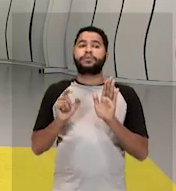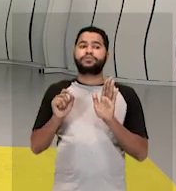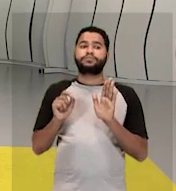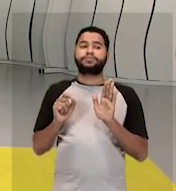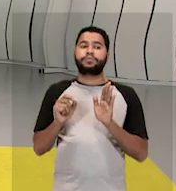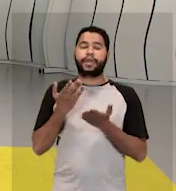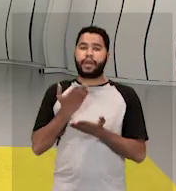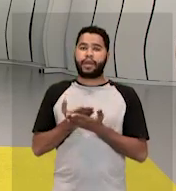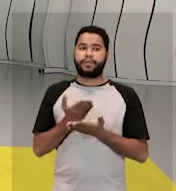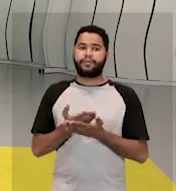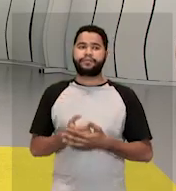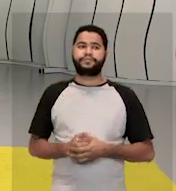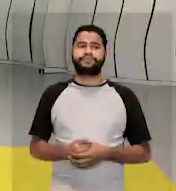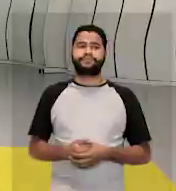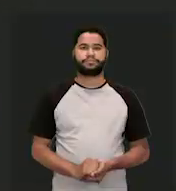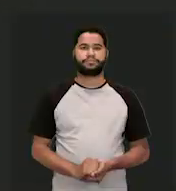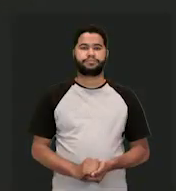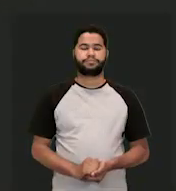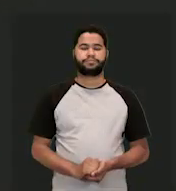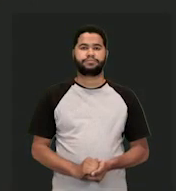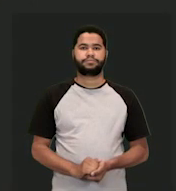para esta aula.